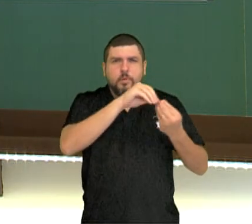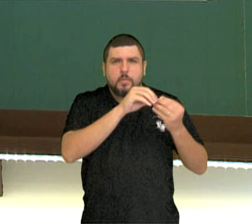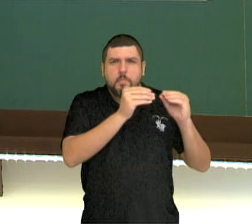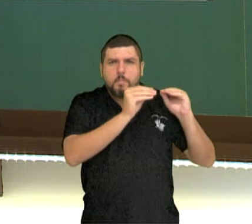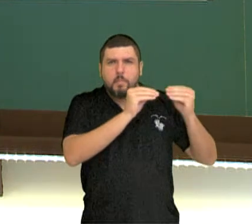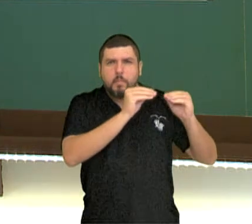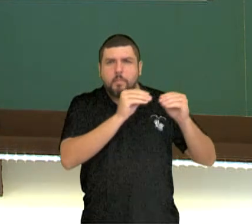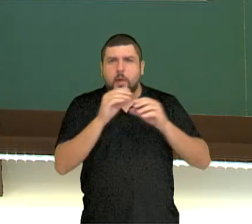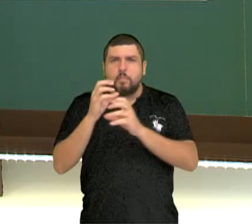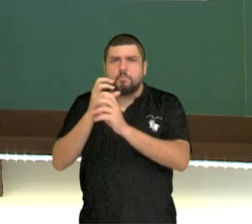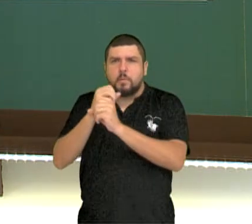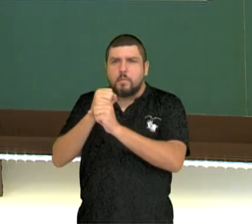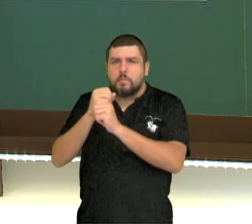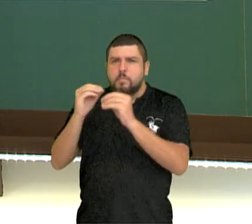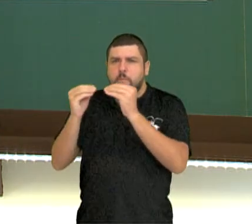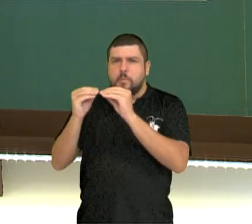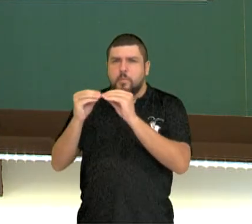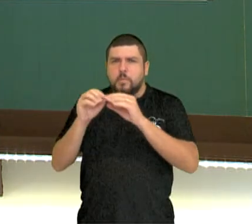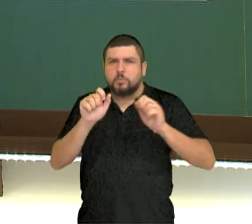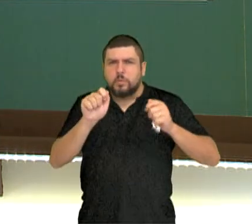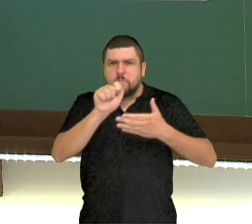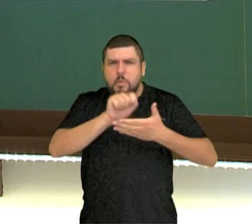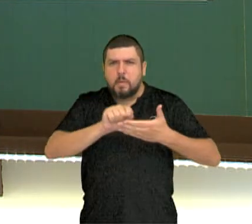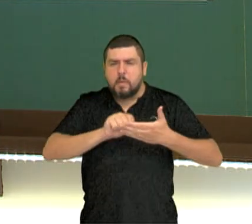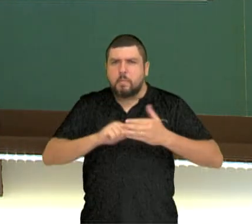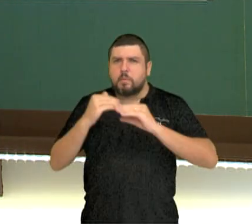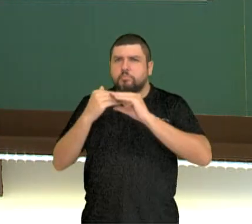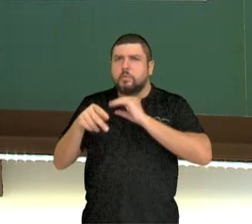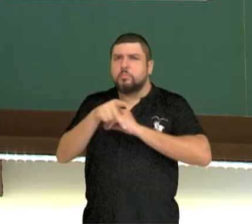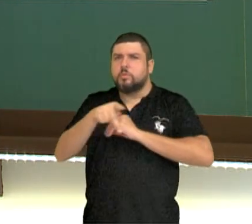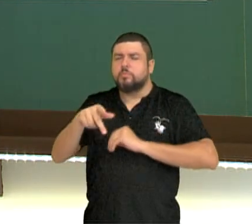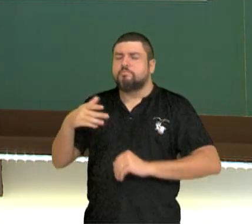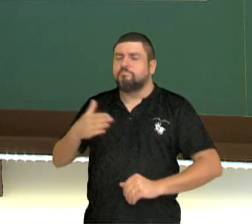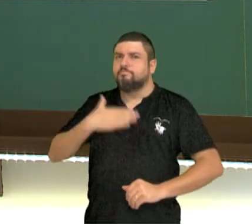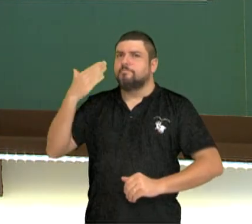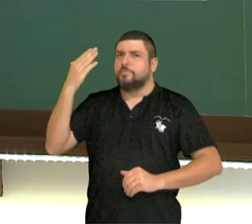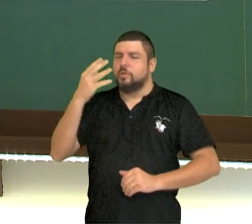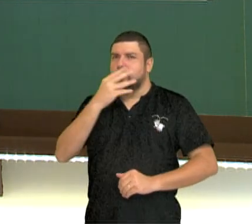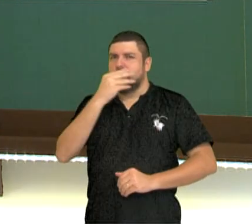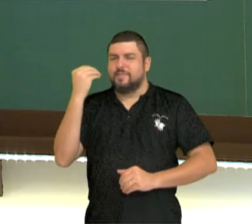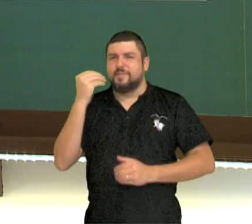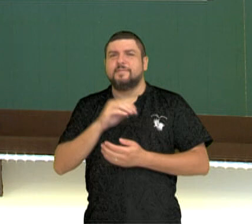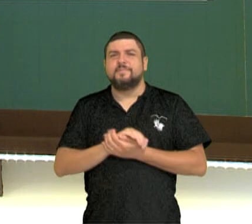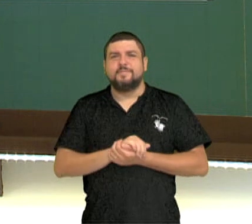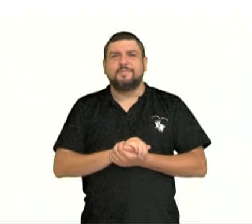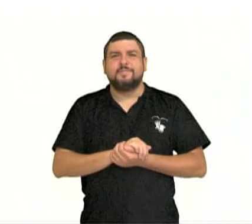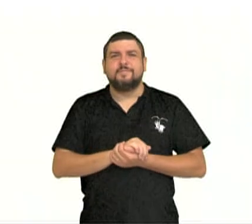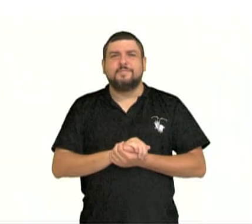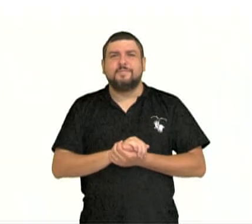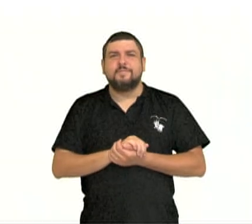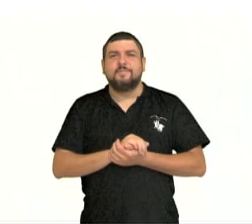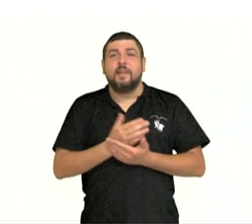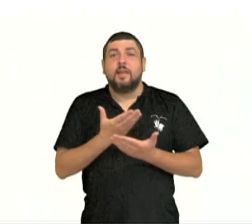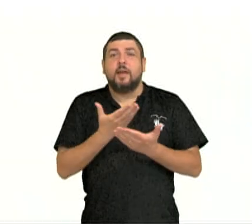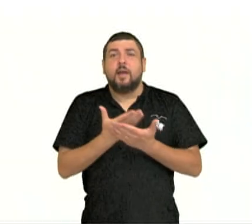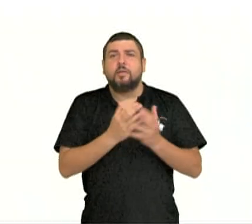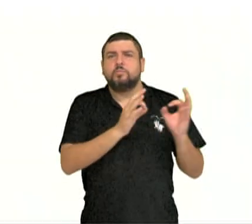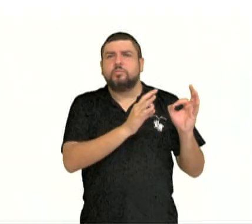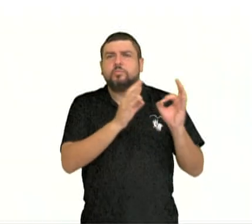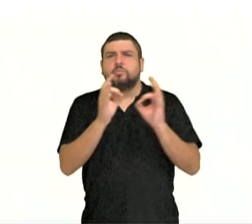teus colegas e a tua professora com o resultado que você vai mostrar deste exercício. O que nós vimos na aula de hoje?